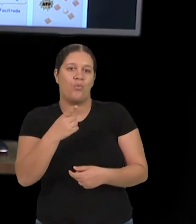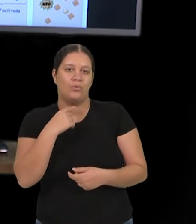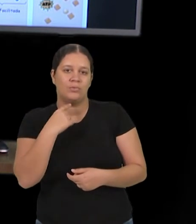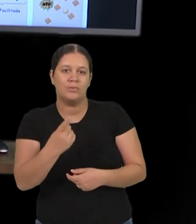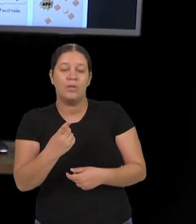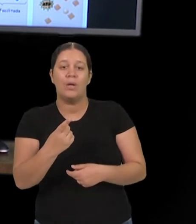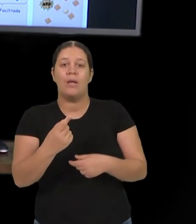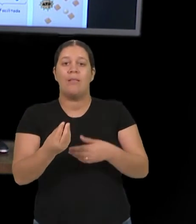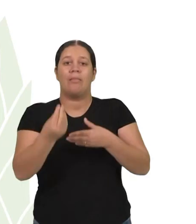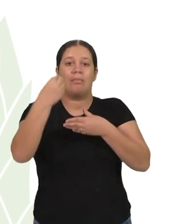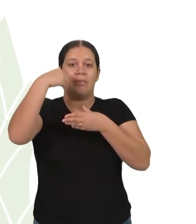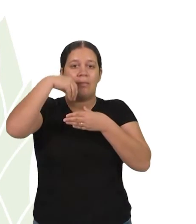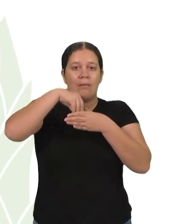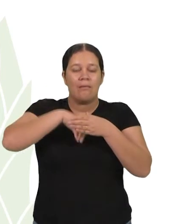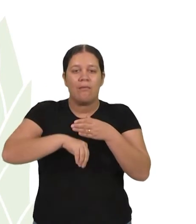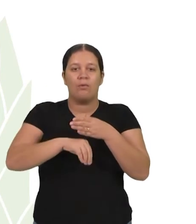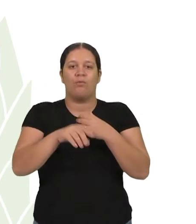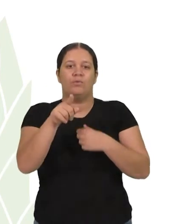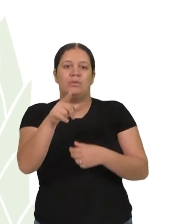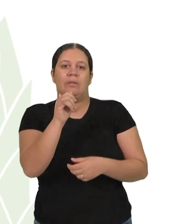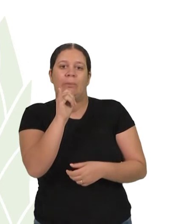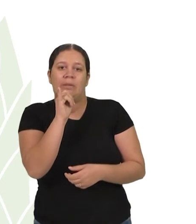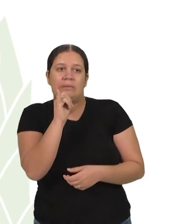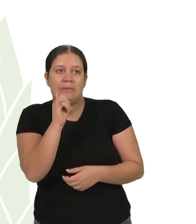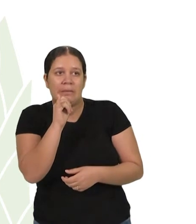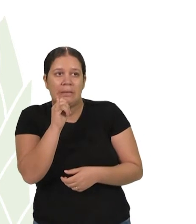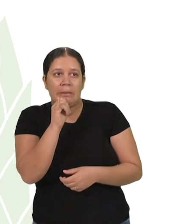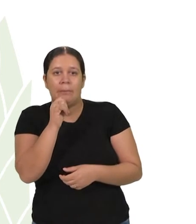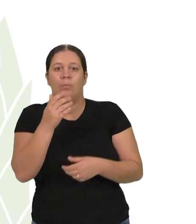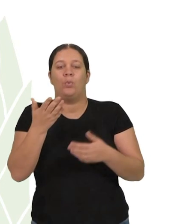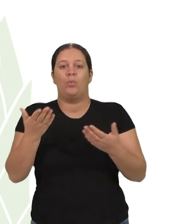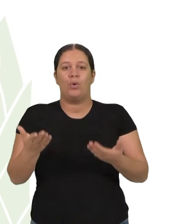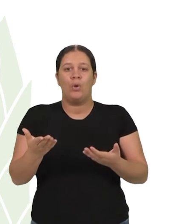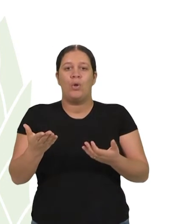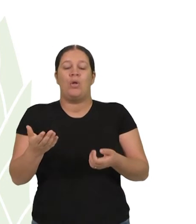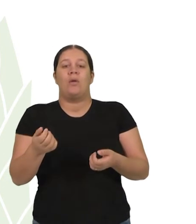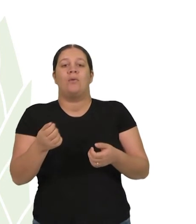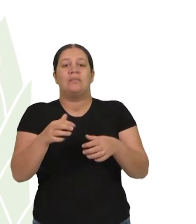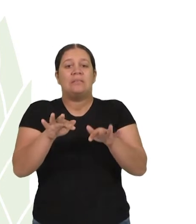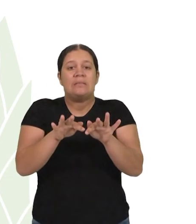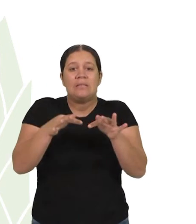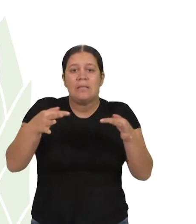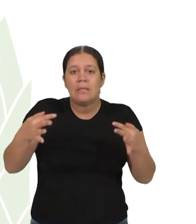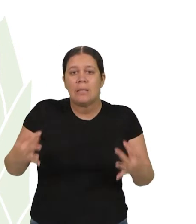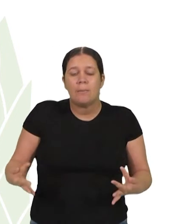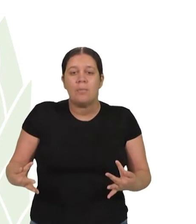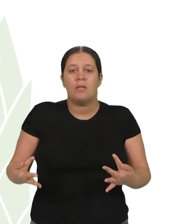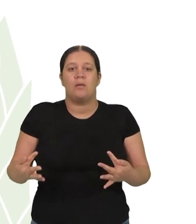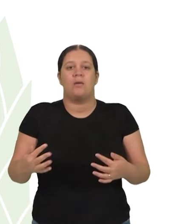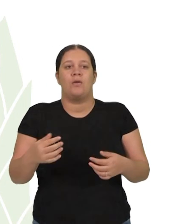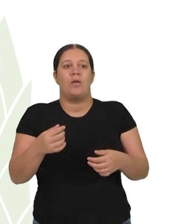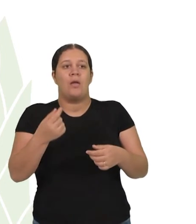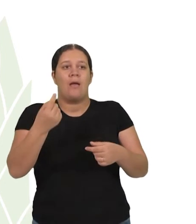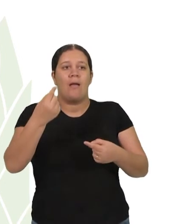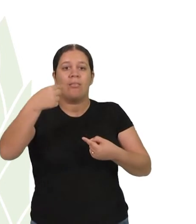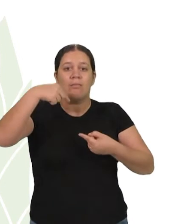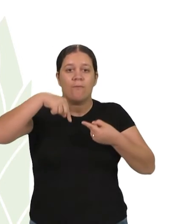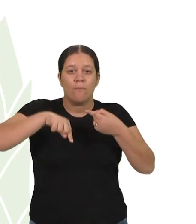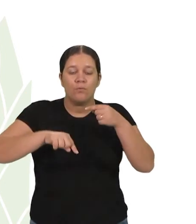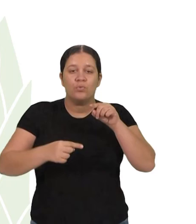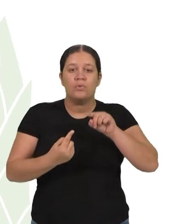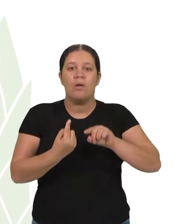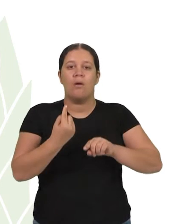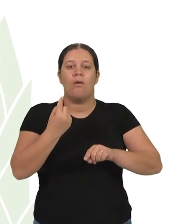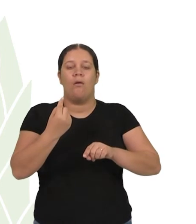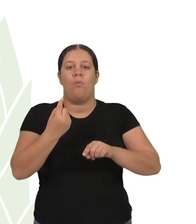bom? Dentro desses transportes passivos, você tem alguns exemplos. Por exemplo, você tem a difusão simples.